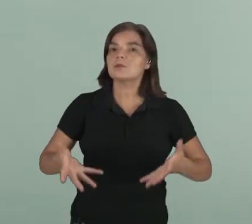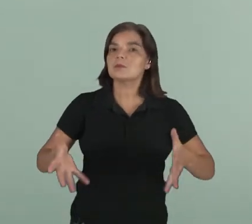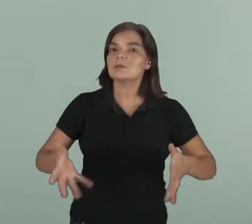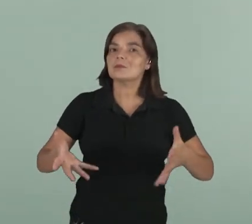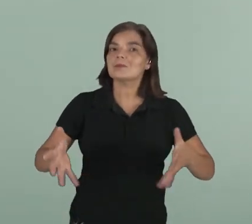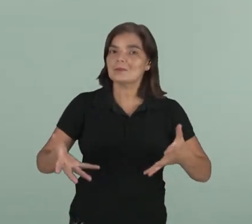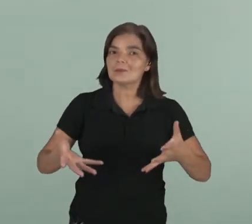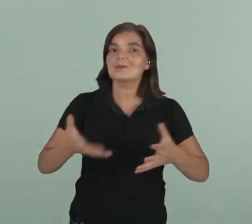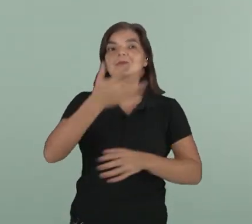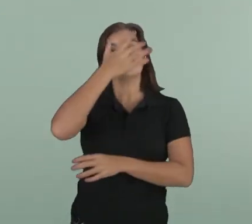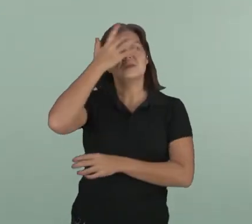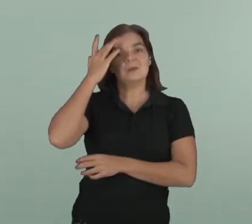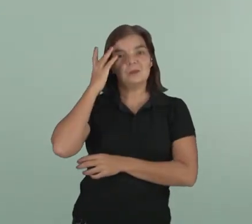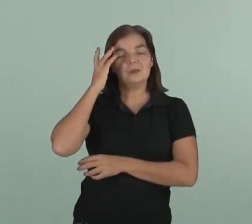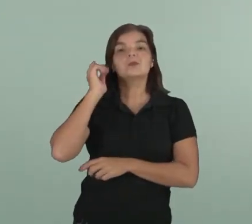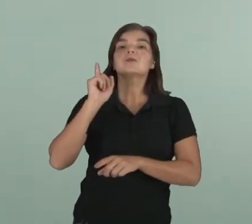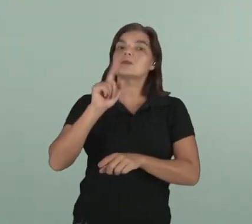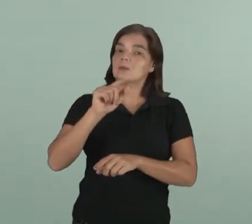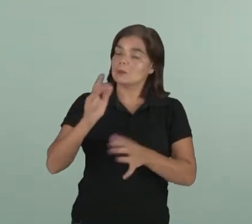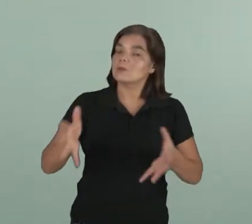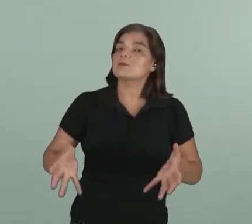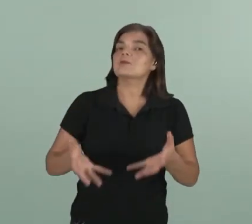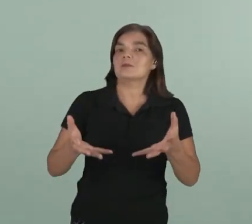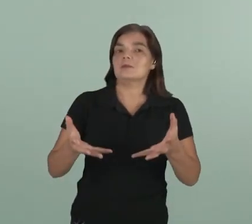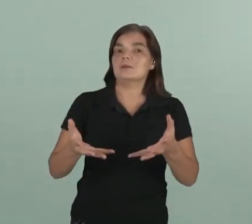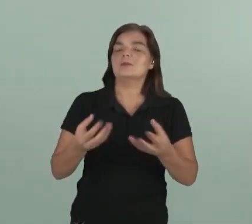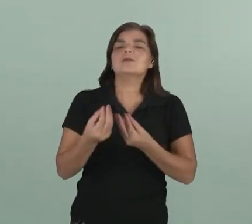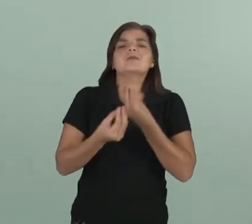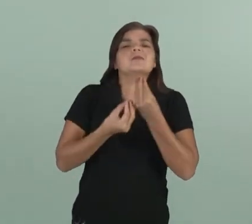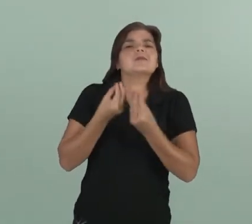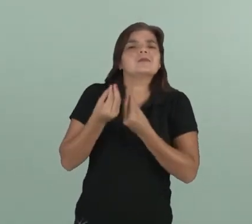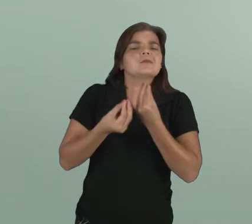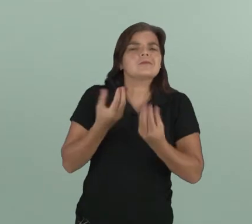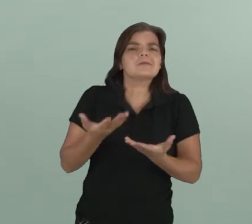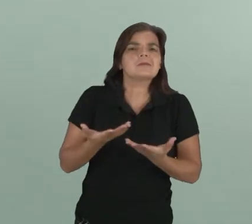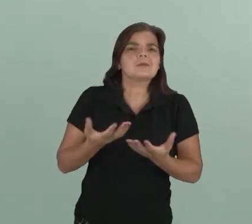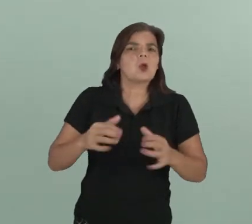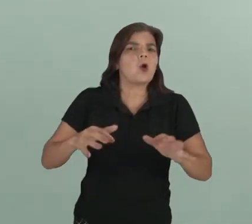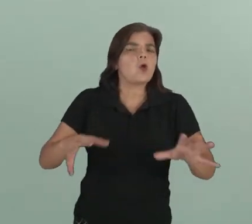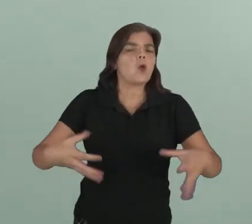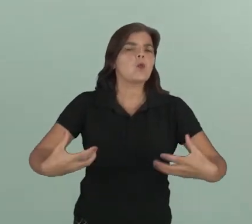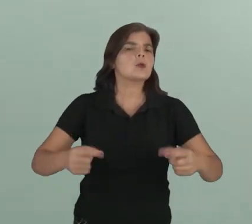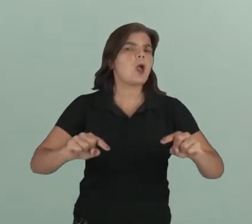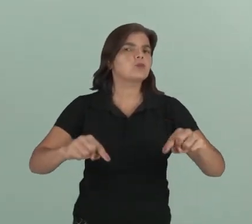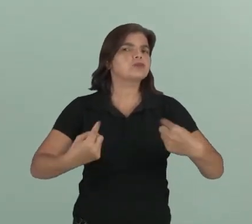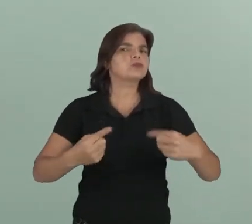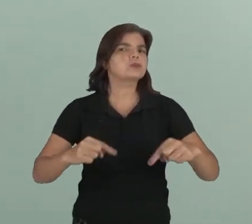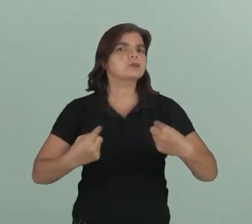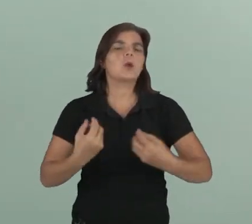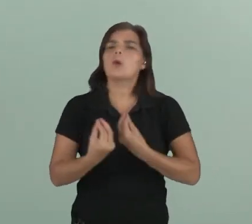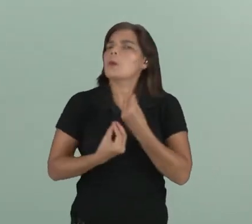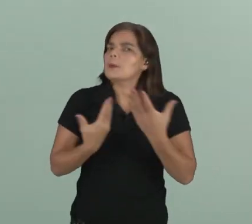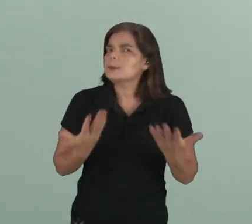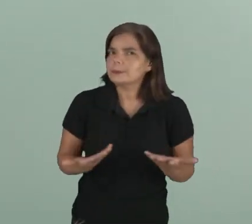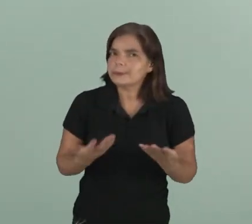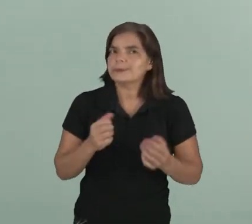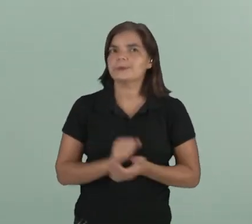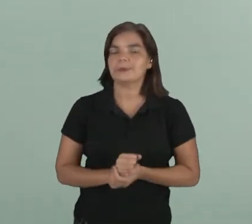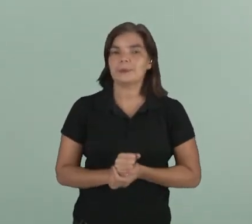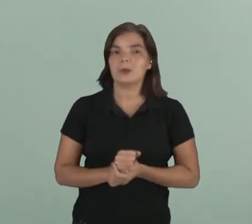as pessoas, é necessário motivá-las. E como que nós somos provocados? Como que nós somos, digamos